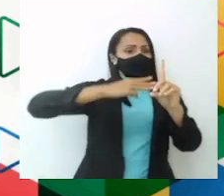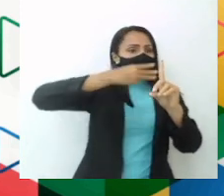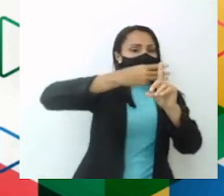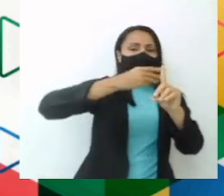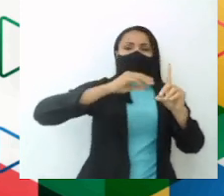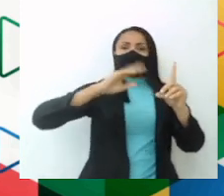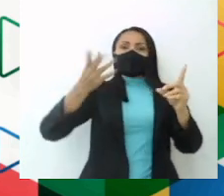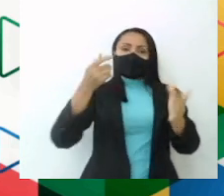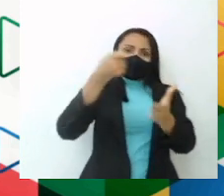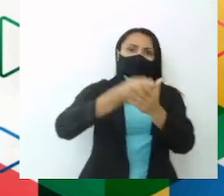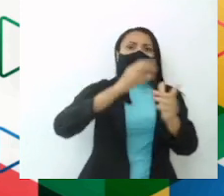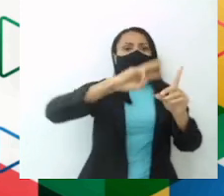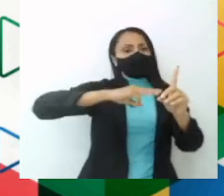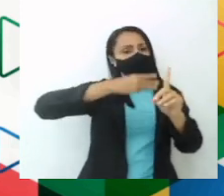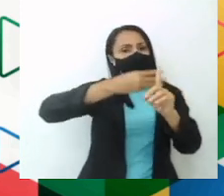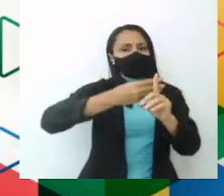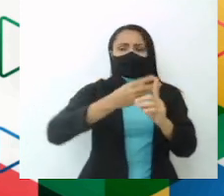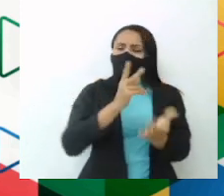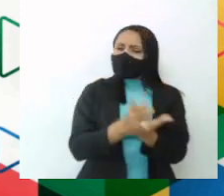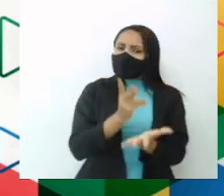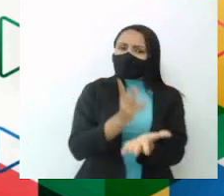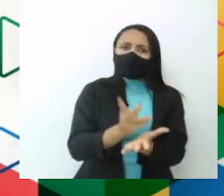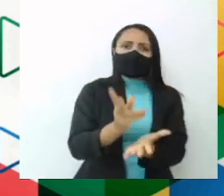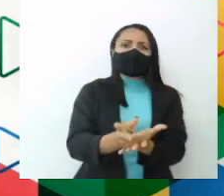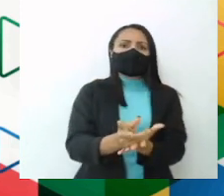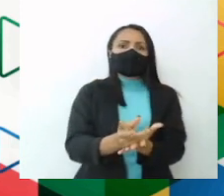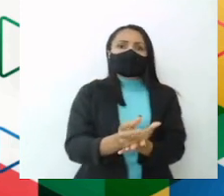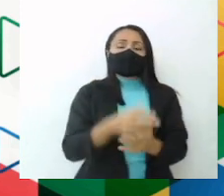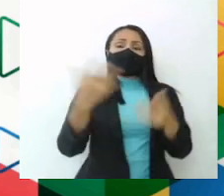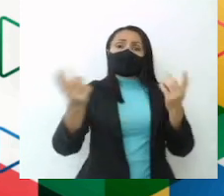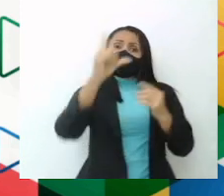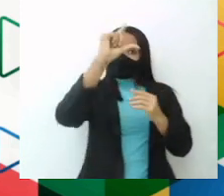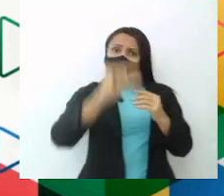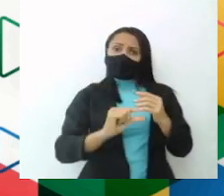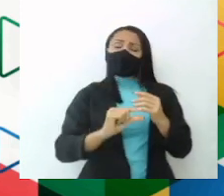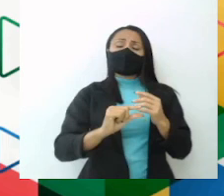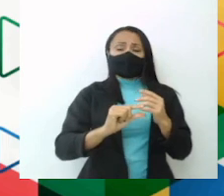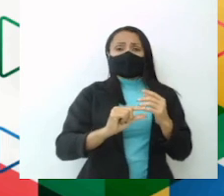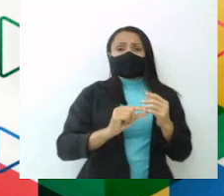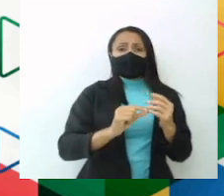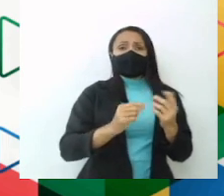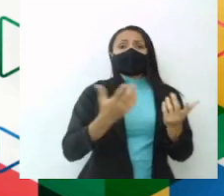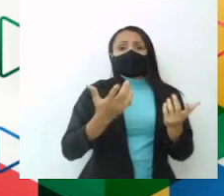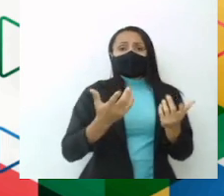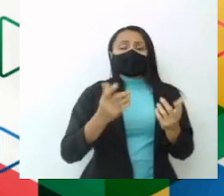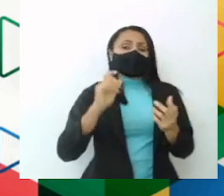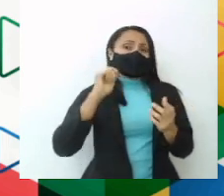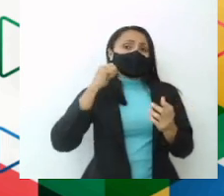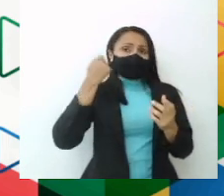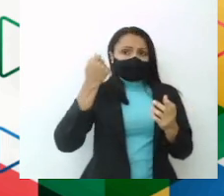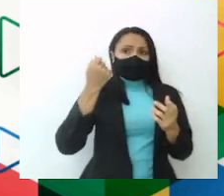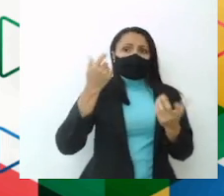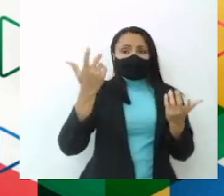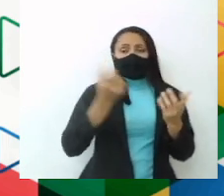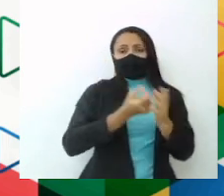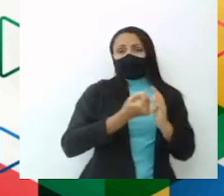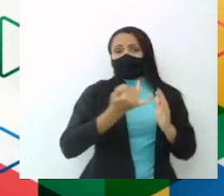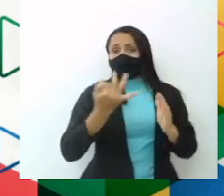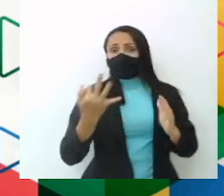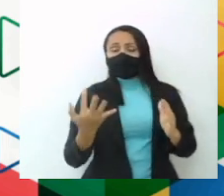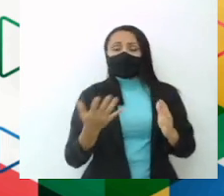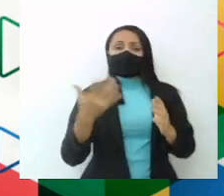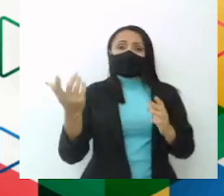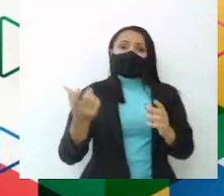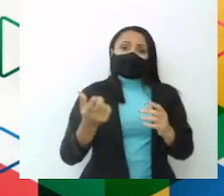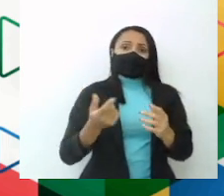pagar. Se você reduz a metade a quantidade de pão que você está comprando, então você também vai